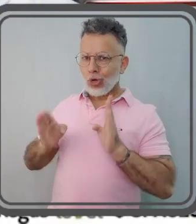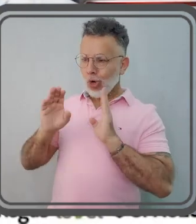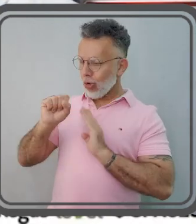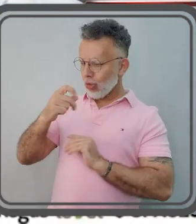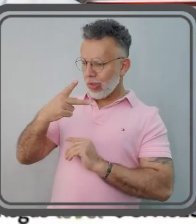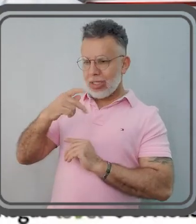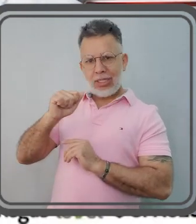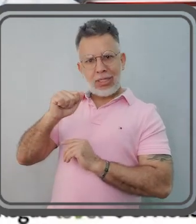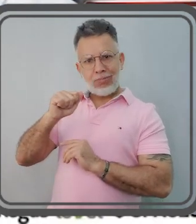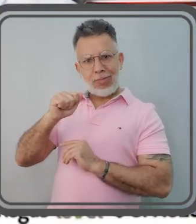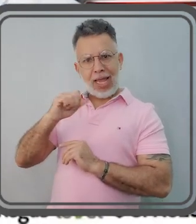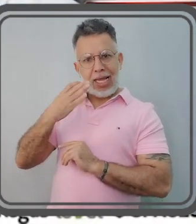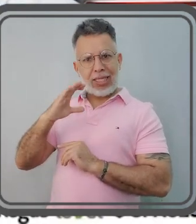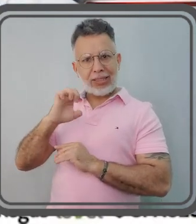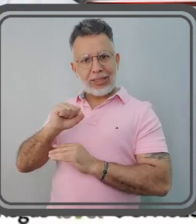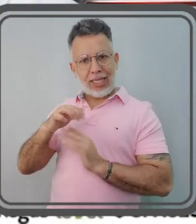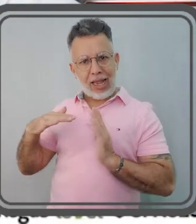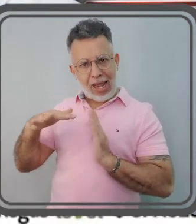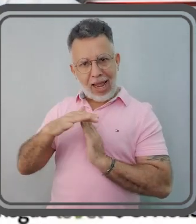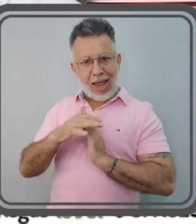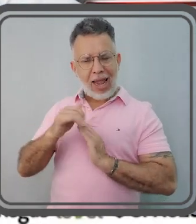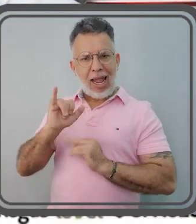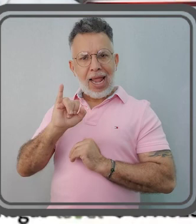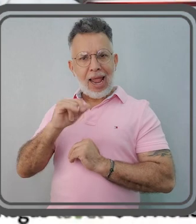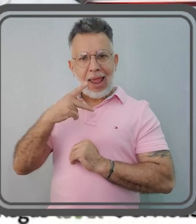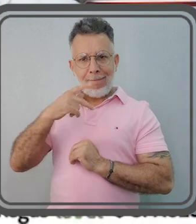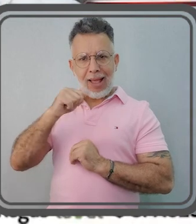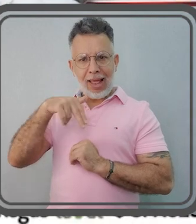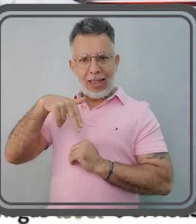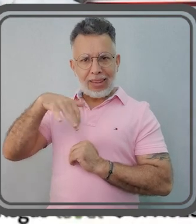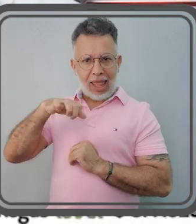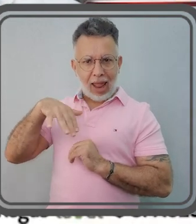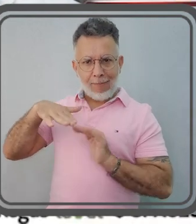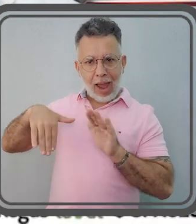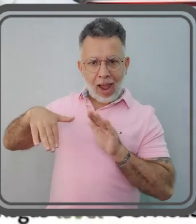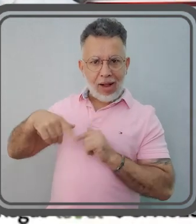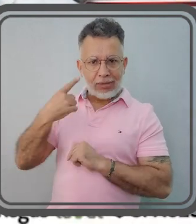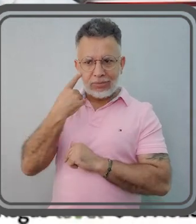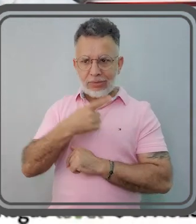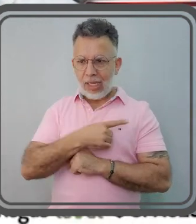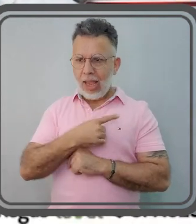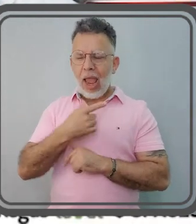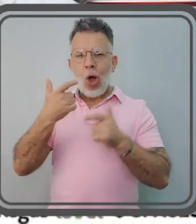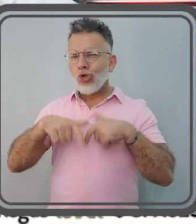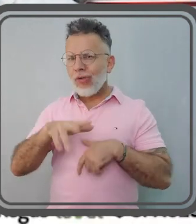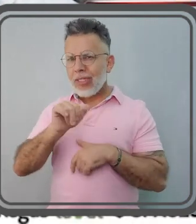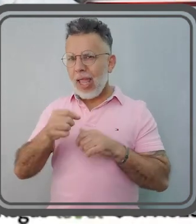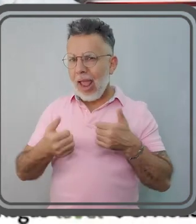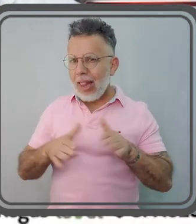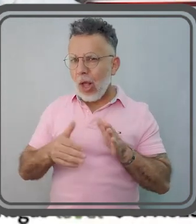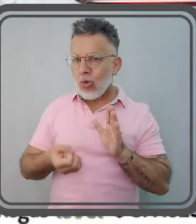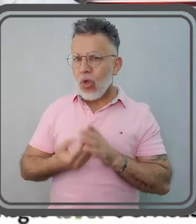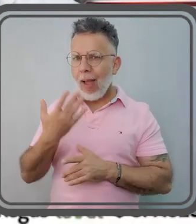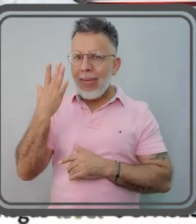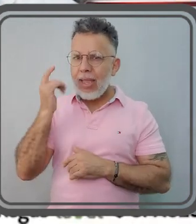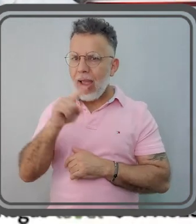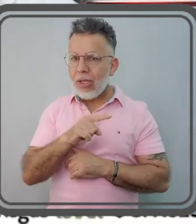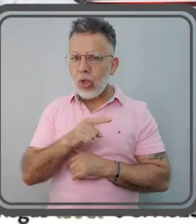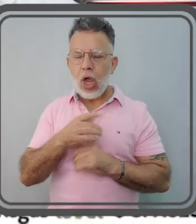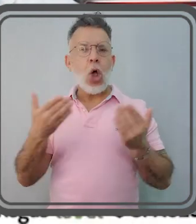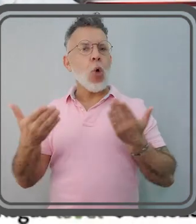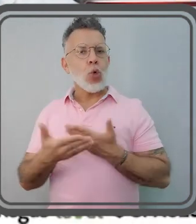da inauguração que acontece amanhã, onde que vai ser? Bem lembrado. Na verdade, hoje à noite acontece a inauguração do